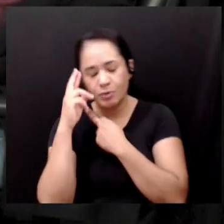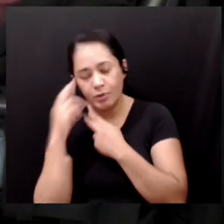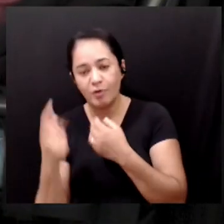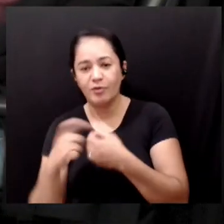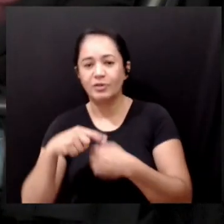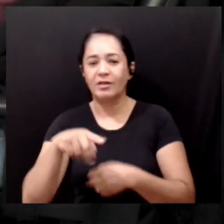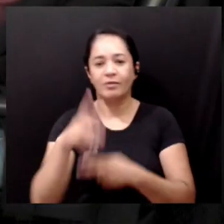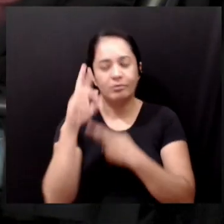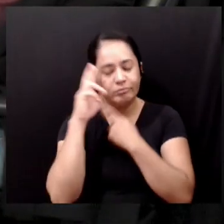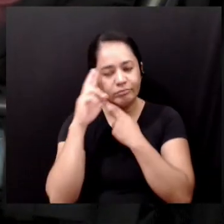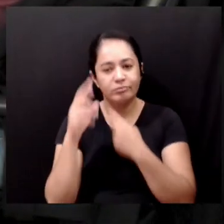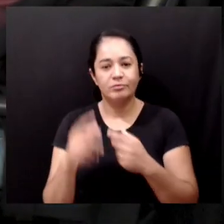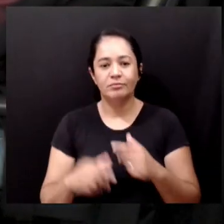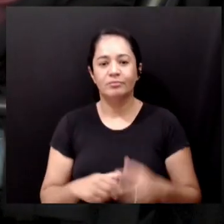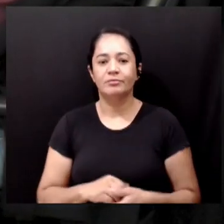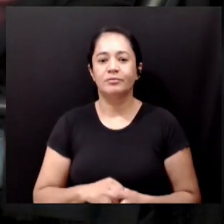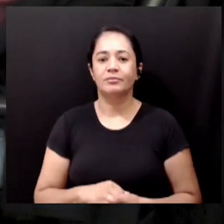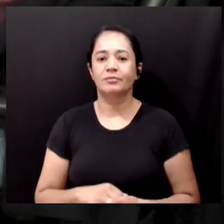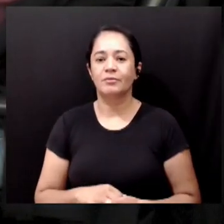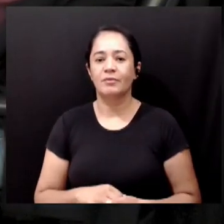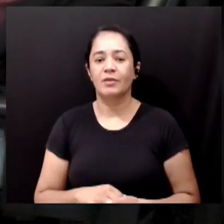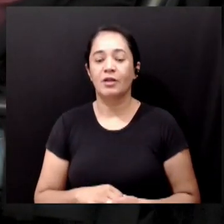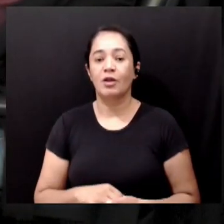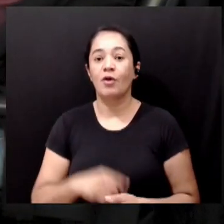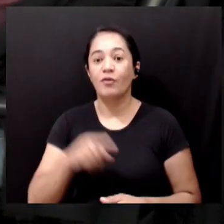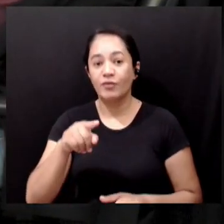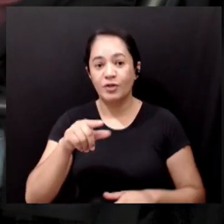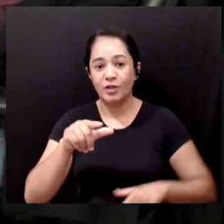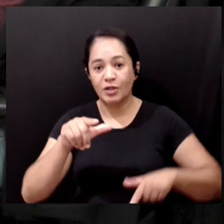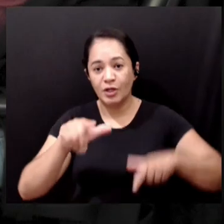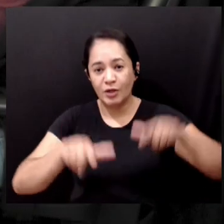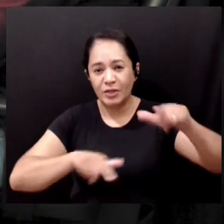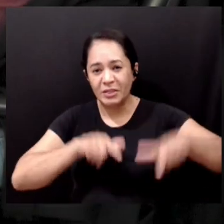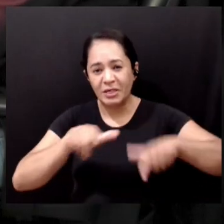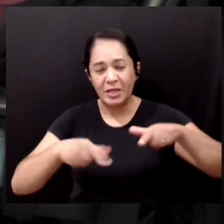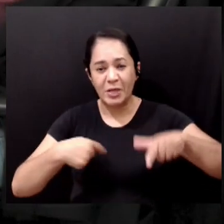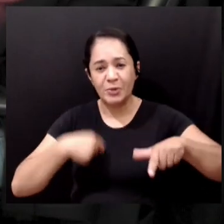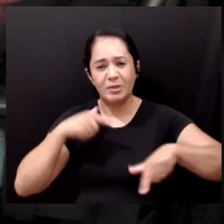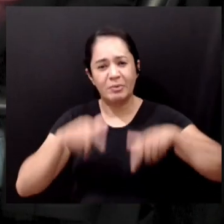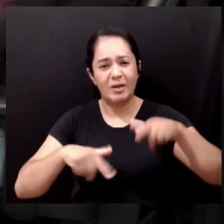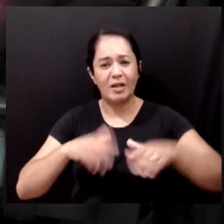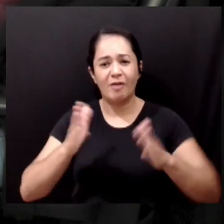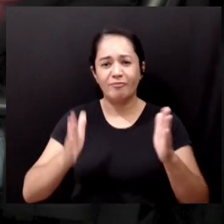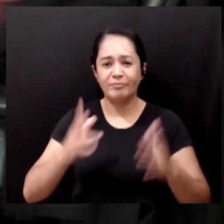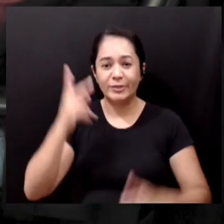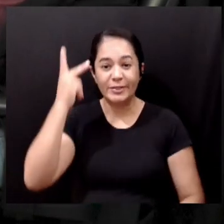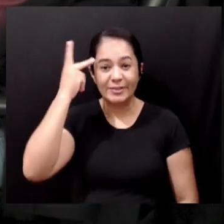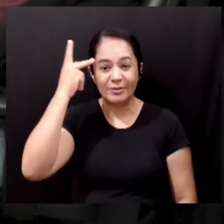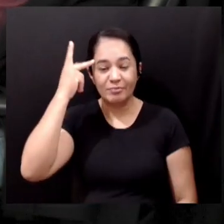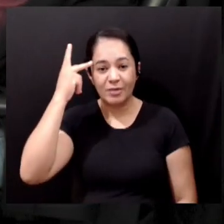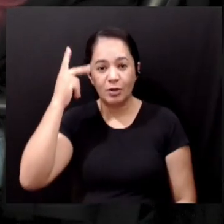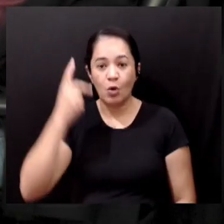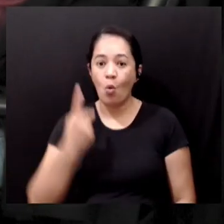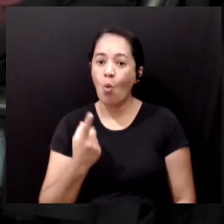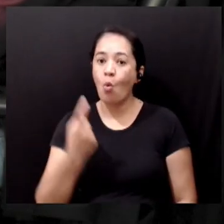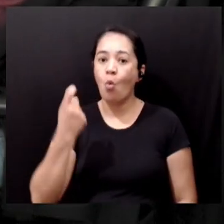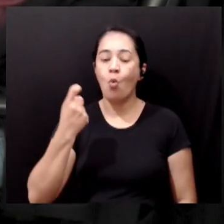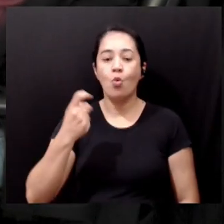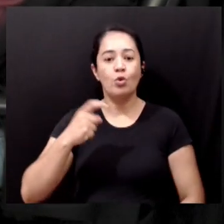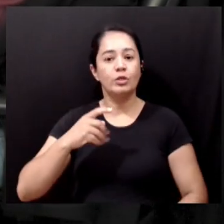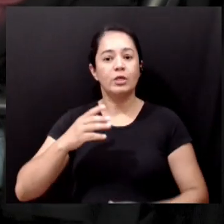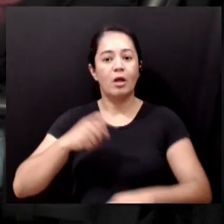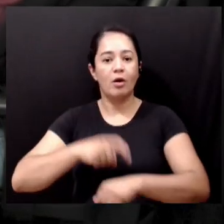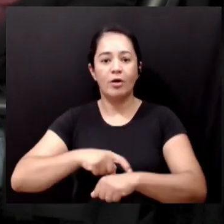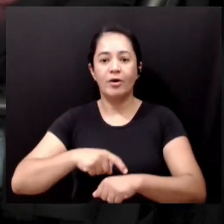trabalhava em Campinas, você trabalhou fora Trabalhei também, também né? em São Paulo Sim. e o que que acontece? O único momento que eu tinha para ficar com ela era no momento que eu levava